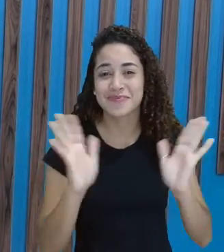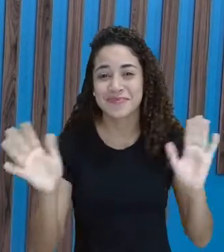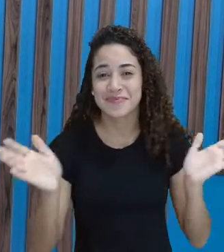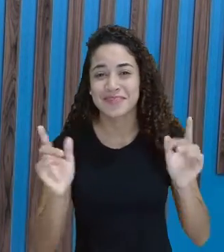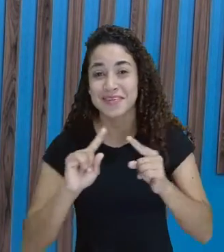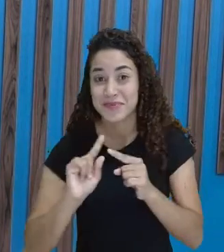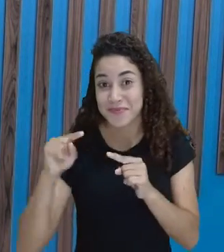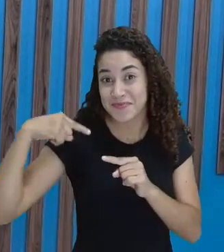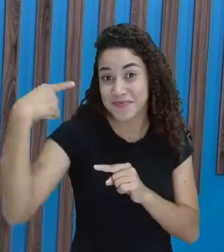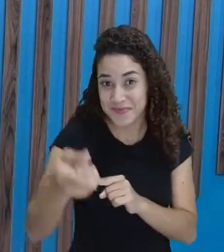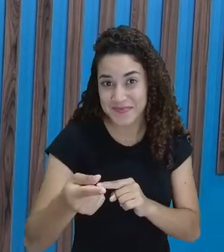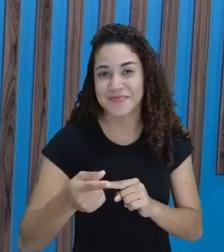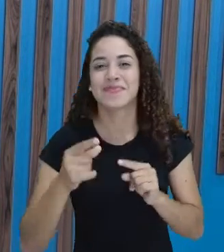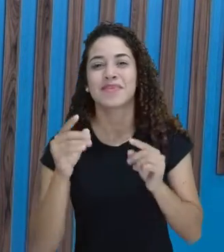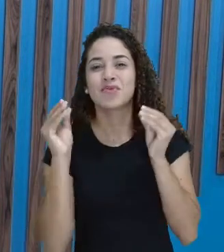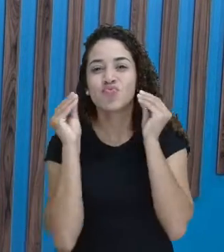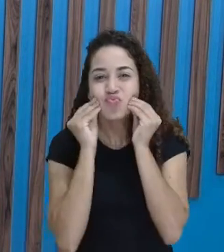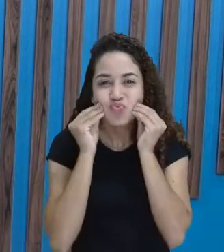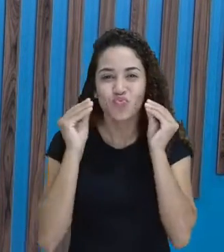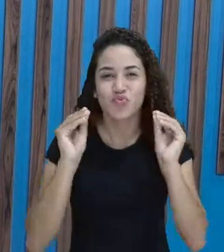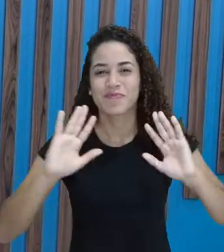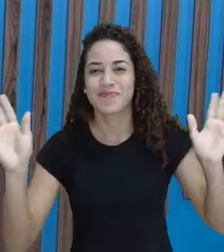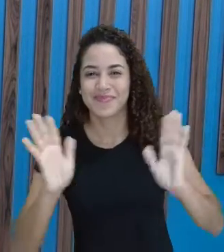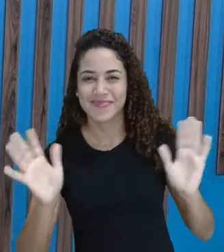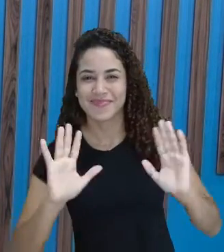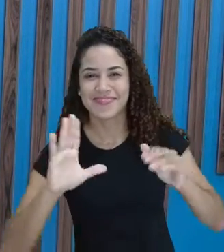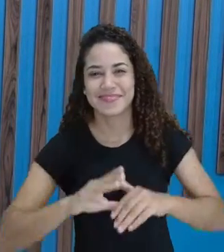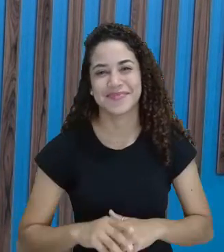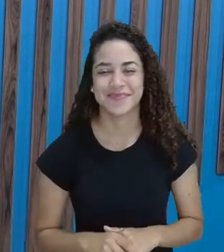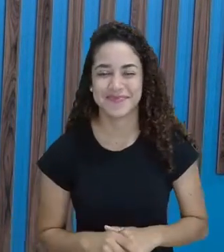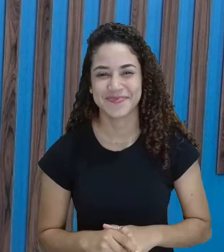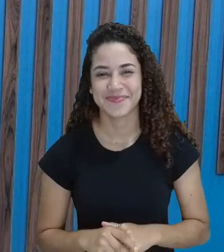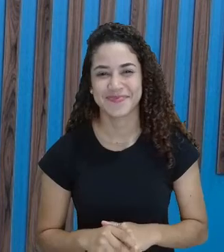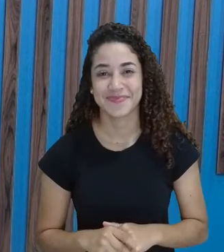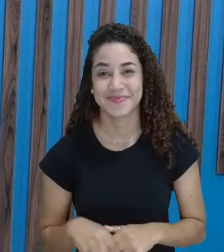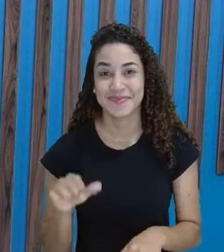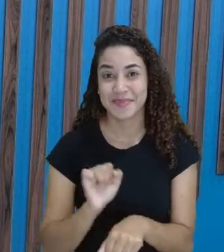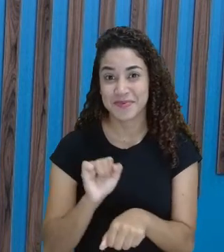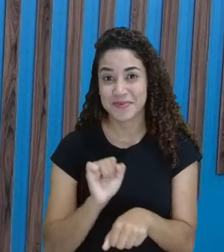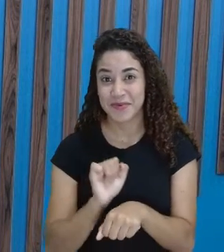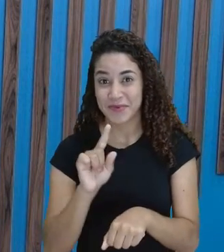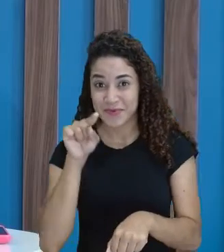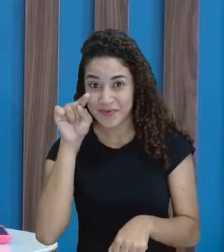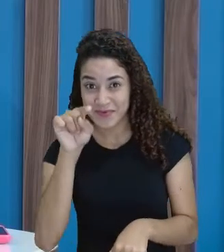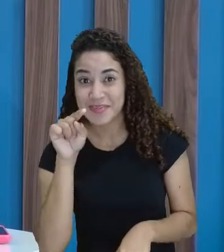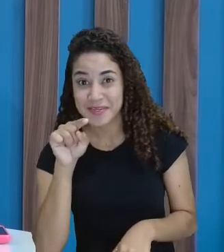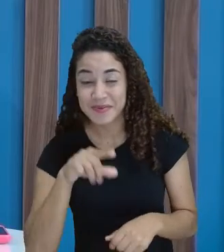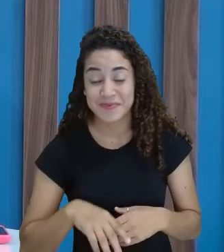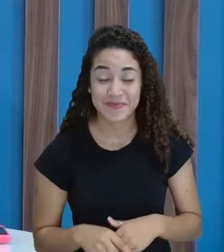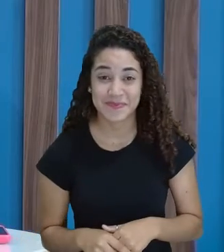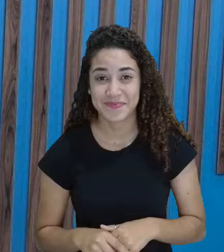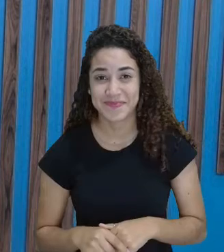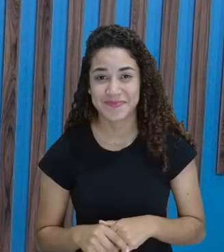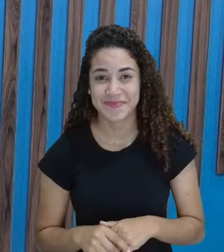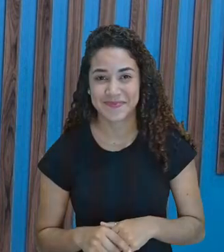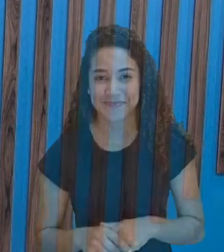e até a próxima aula. Tchau, professora tchau. Josi, beijo no coração. Tchau. Estamos esperando seu retorno, hein, professora?